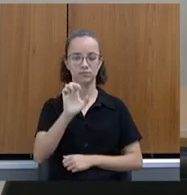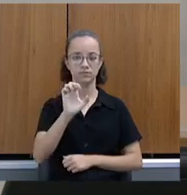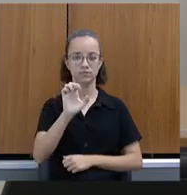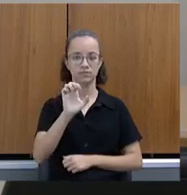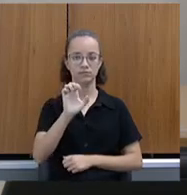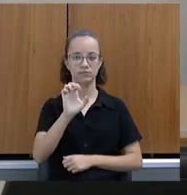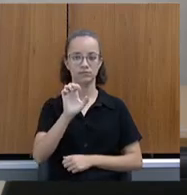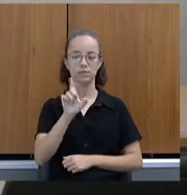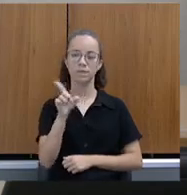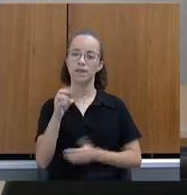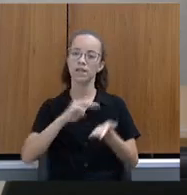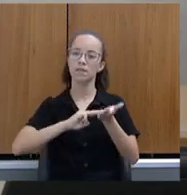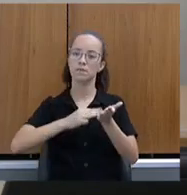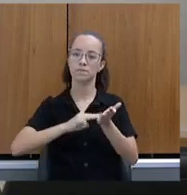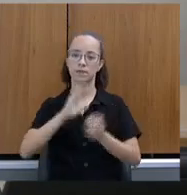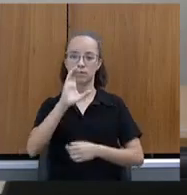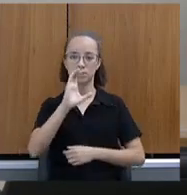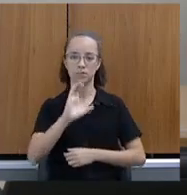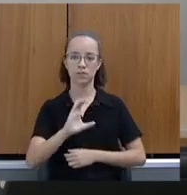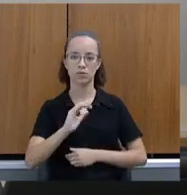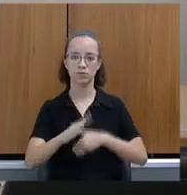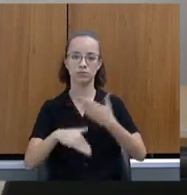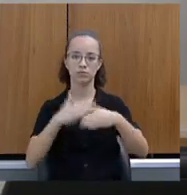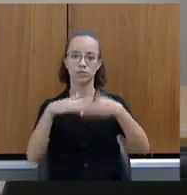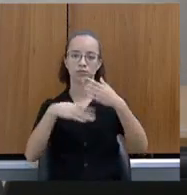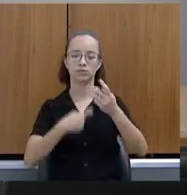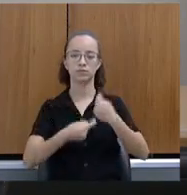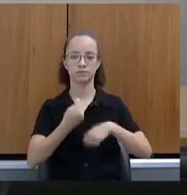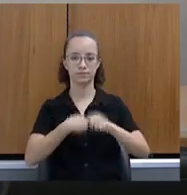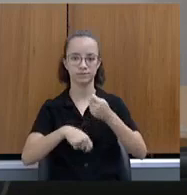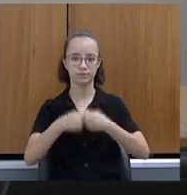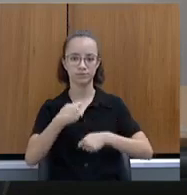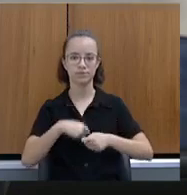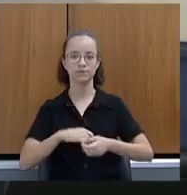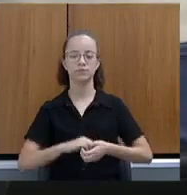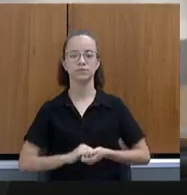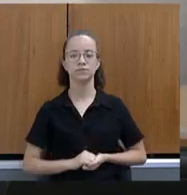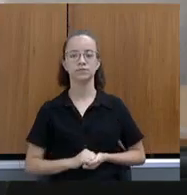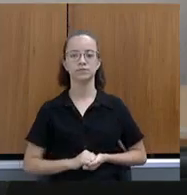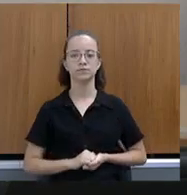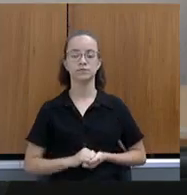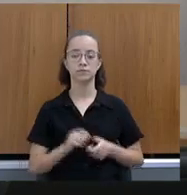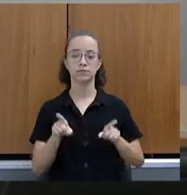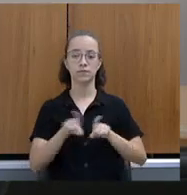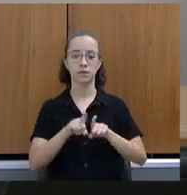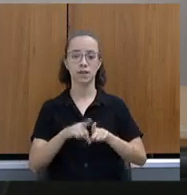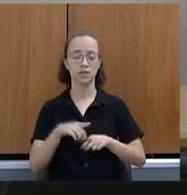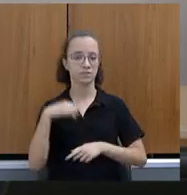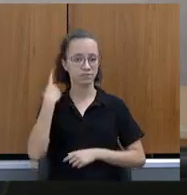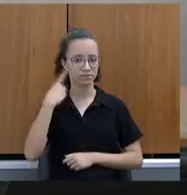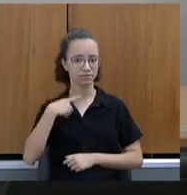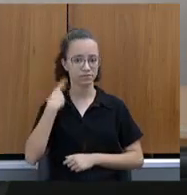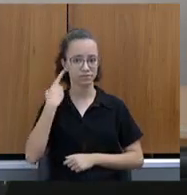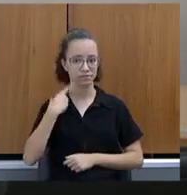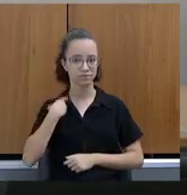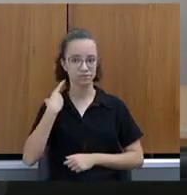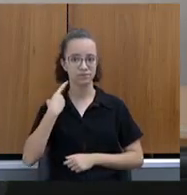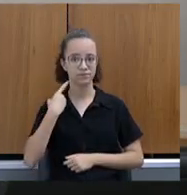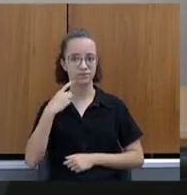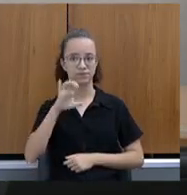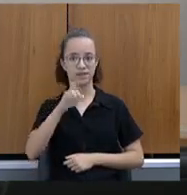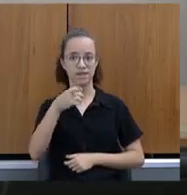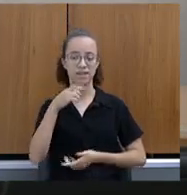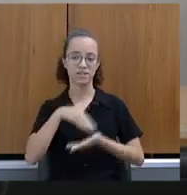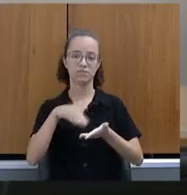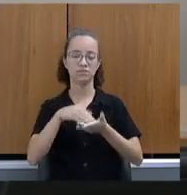da comissão desenvolvimento econômico e entre que também a deputada Eleita e esse secretário